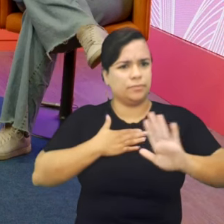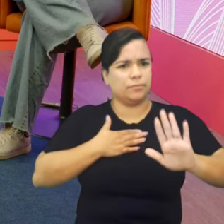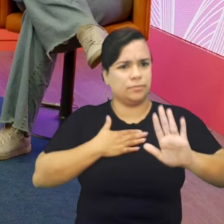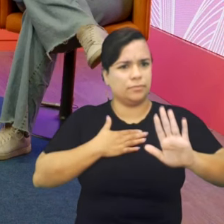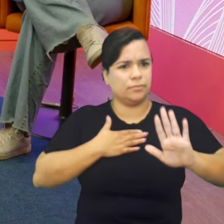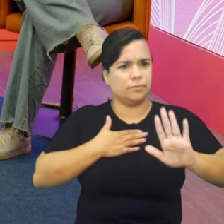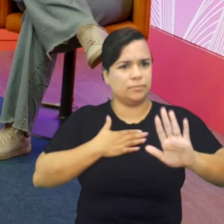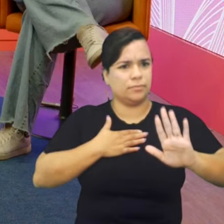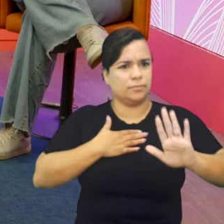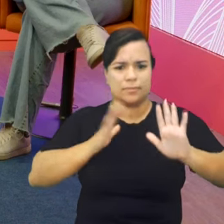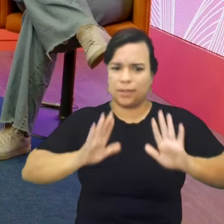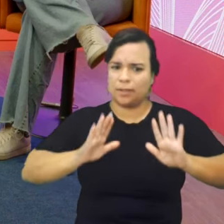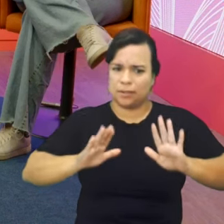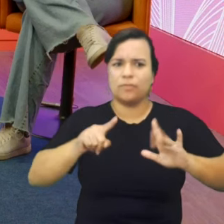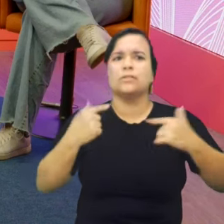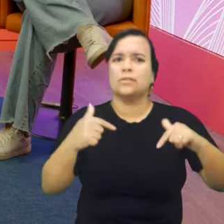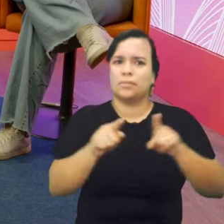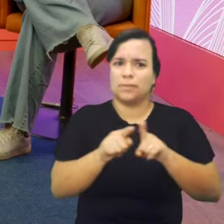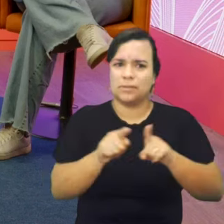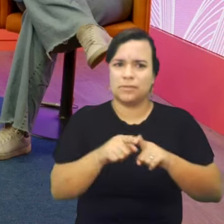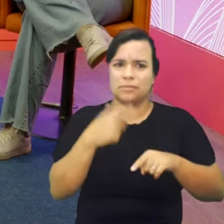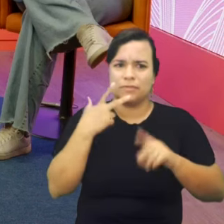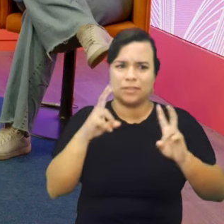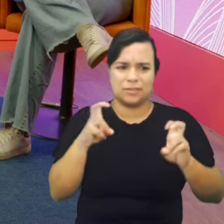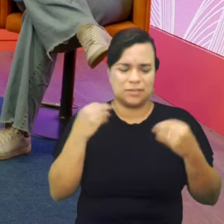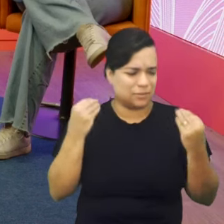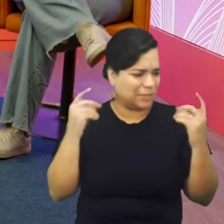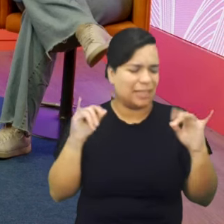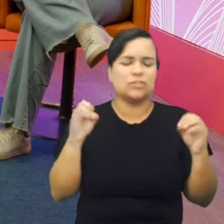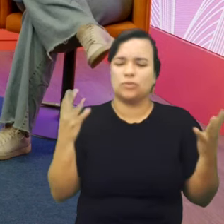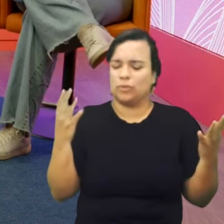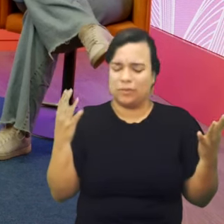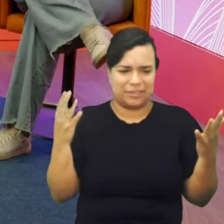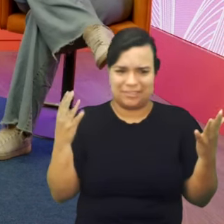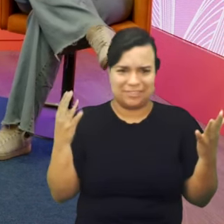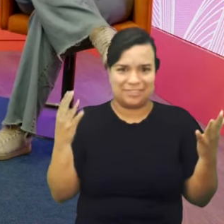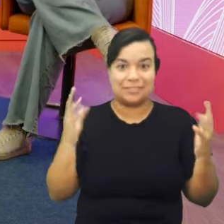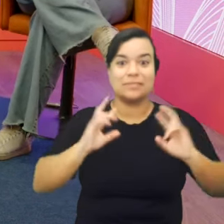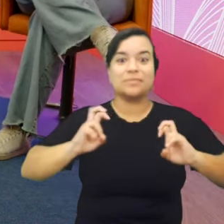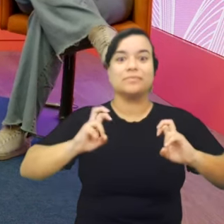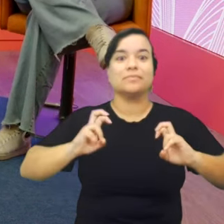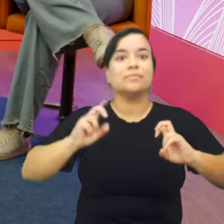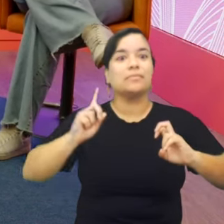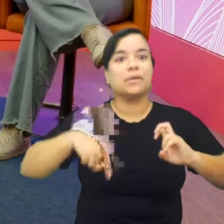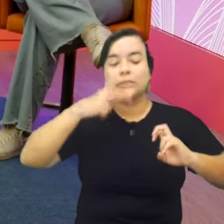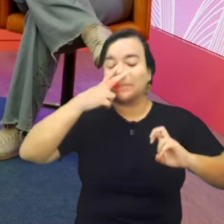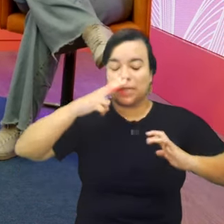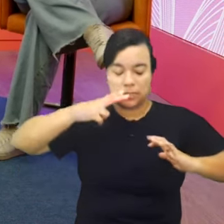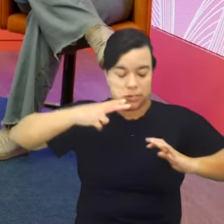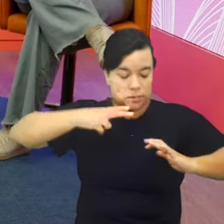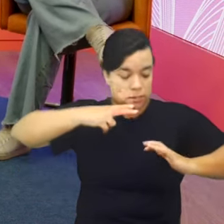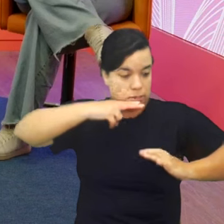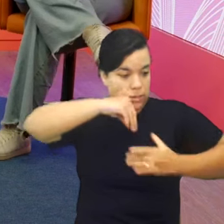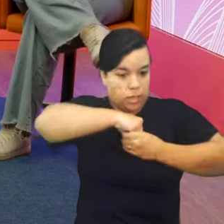opa, mulher que você trabalha com empreendedorismo. Você tá falando isso? Dá 3 tapinhas na boca? Mas é uma coisa que tá tão enraizada que a hora que